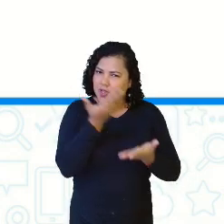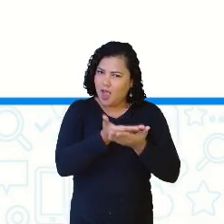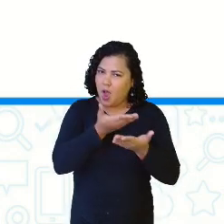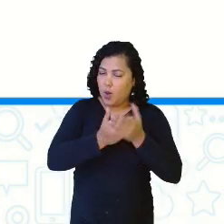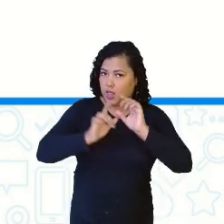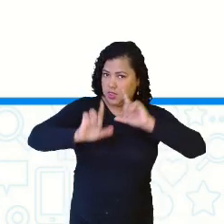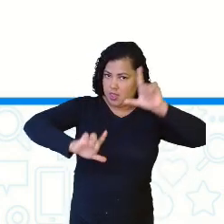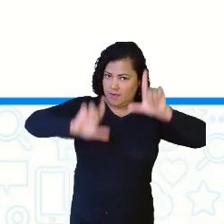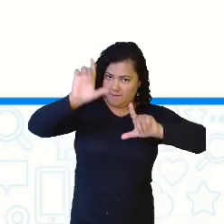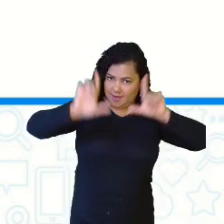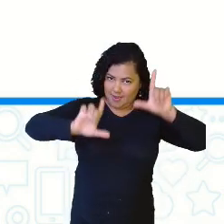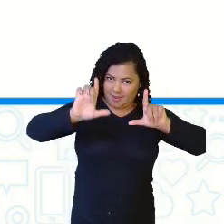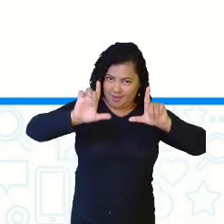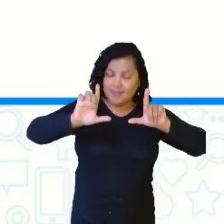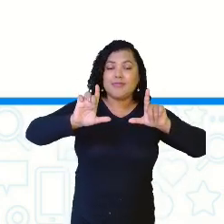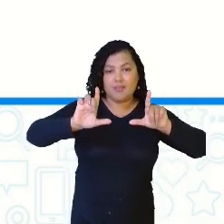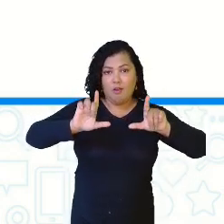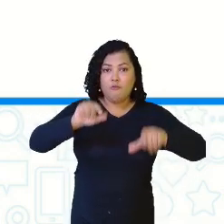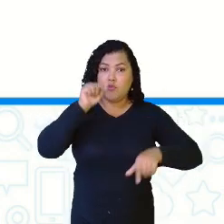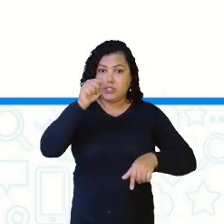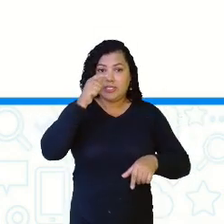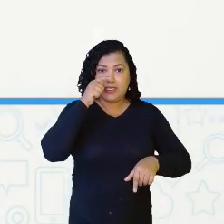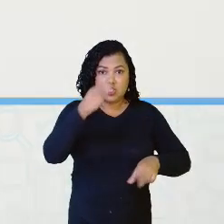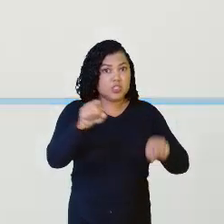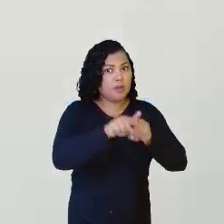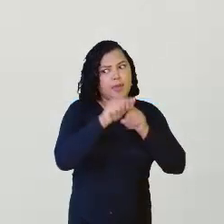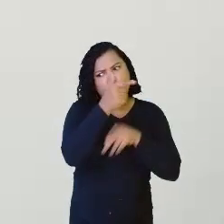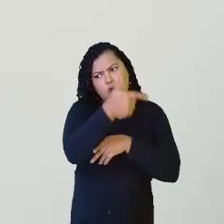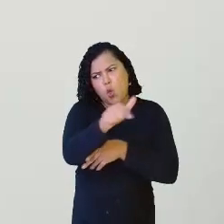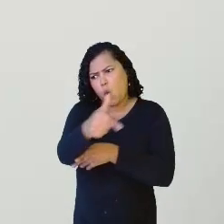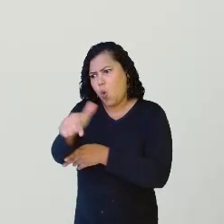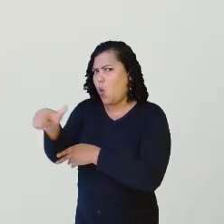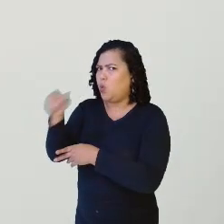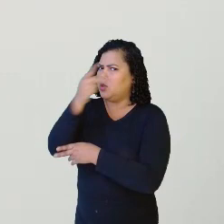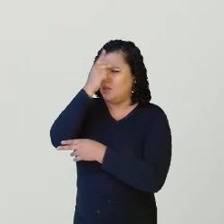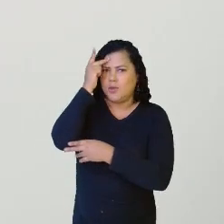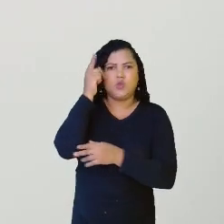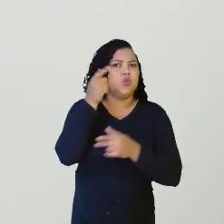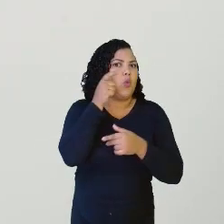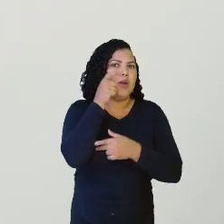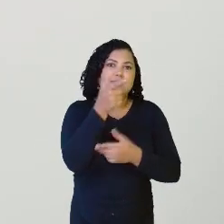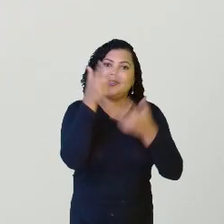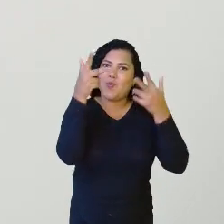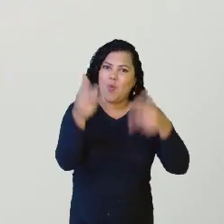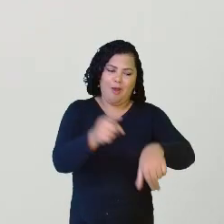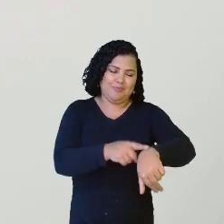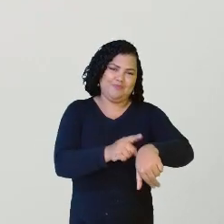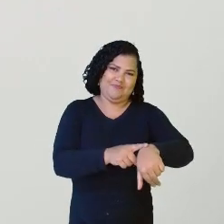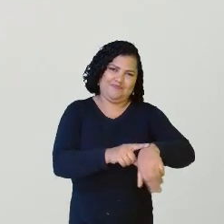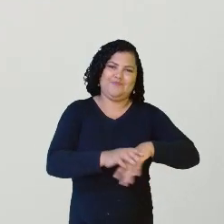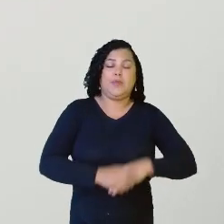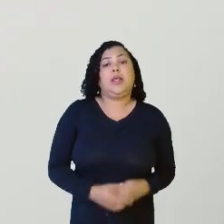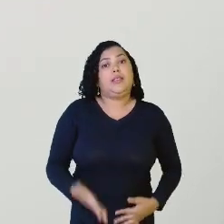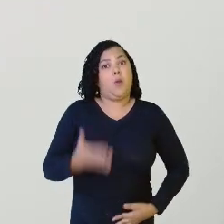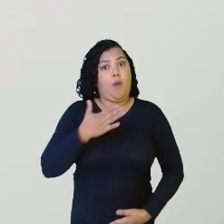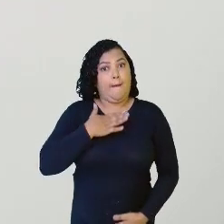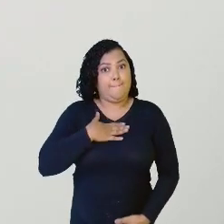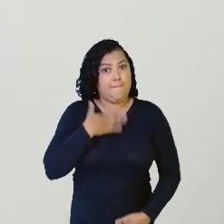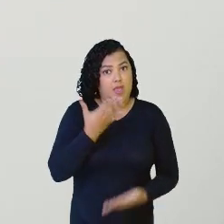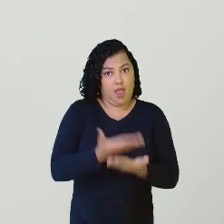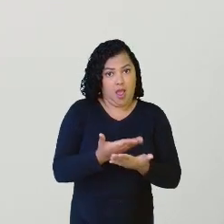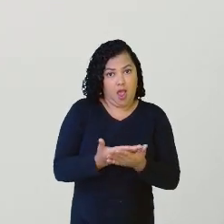não é? Você está assistindo, mas tem várias outras pessoas assistindo ao mesmo tempo. Então, a minha aula